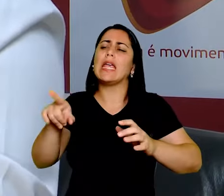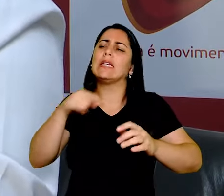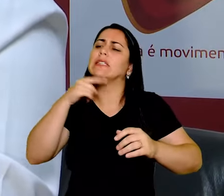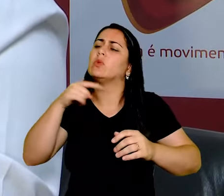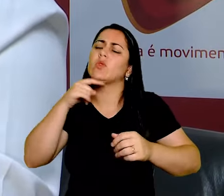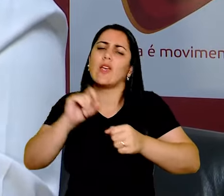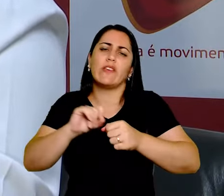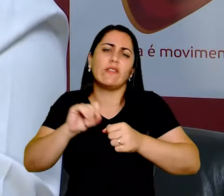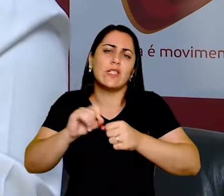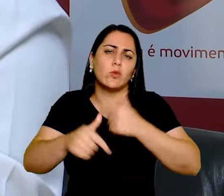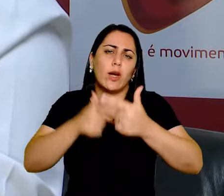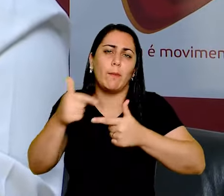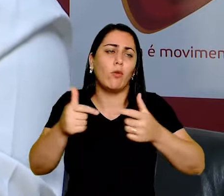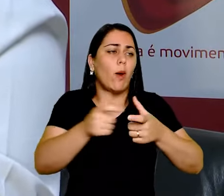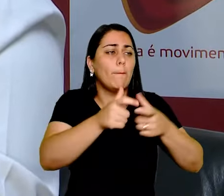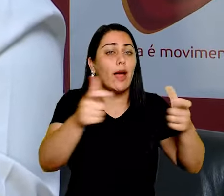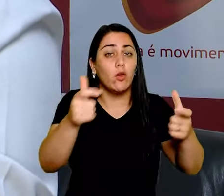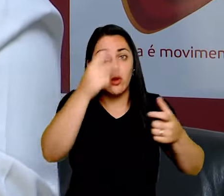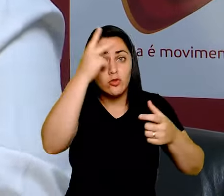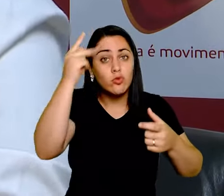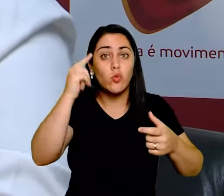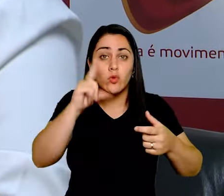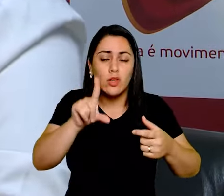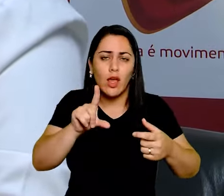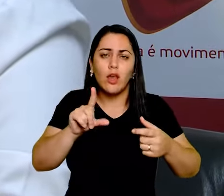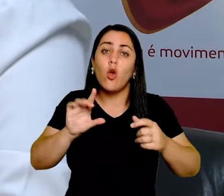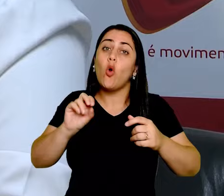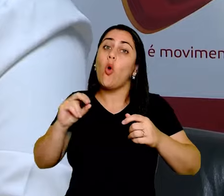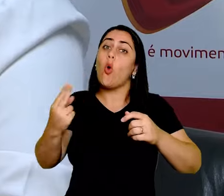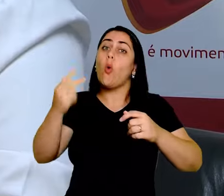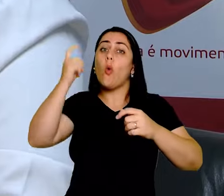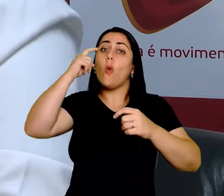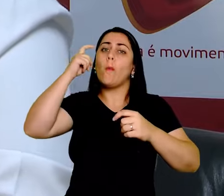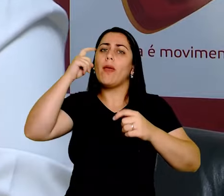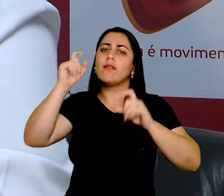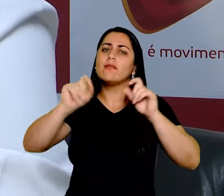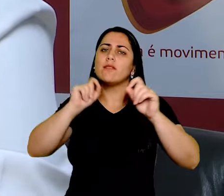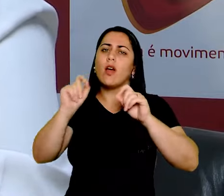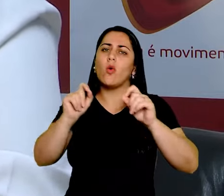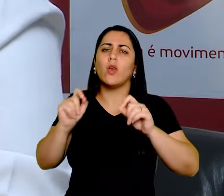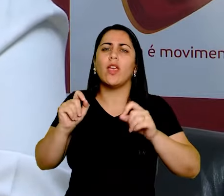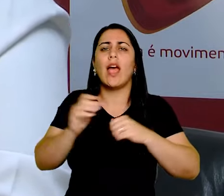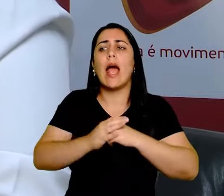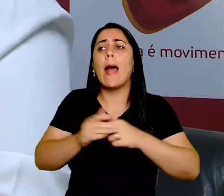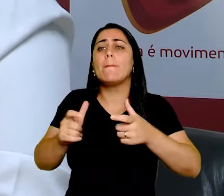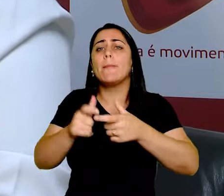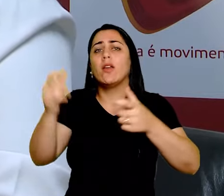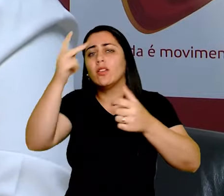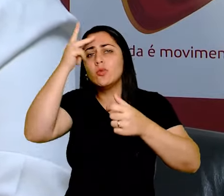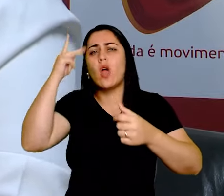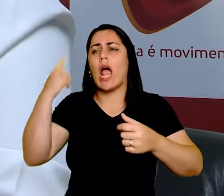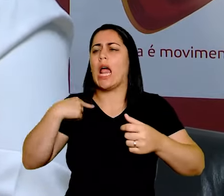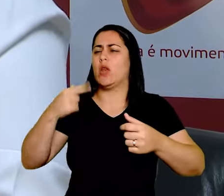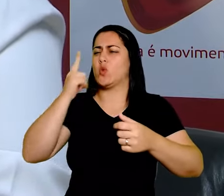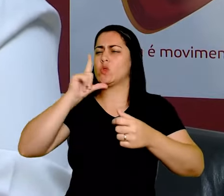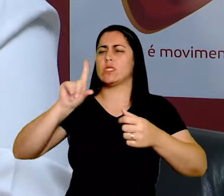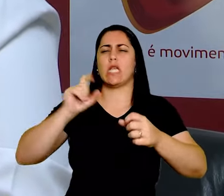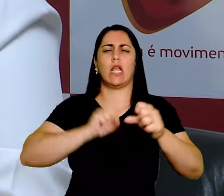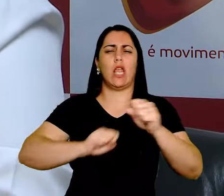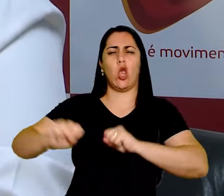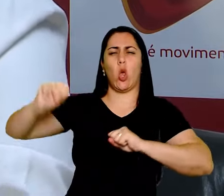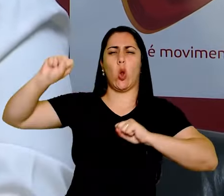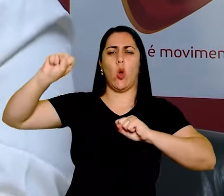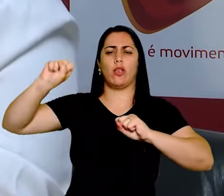que ele é incapaz de fazer o que a maioria das pessoas fazem, ou ele fazendo as coisas que a maioria das pessoas fazem, ele é um herói por